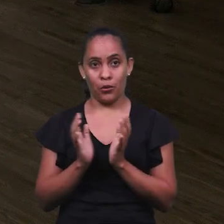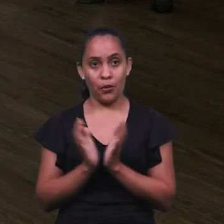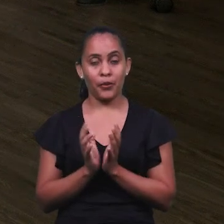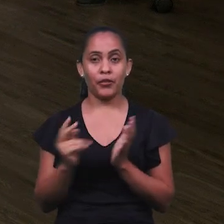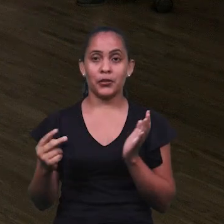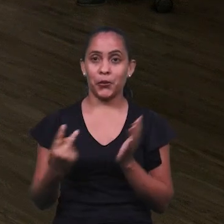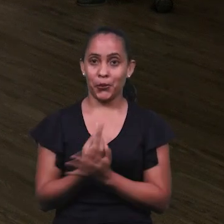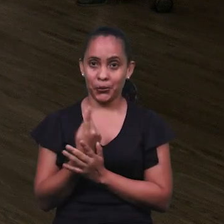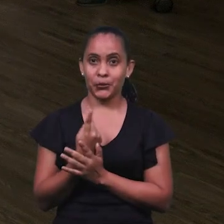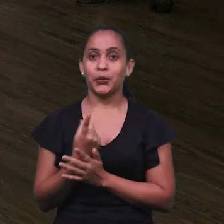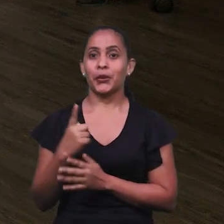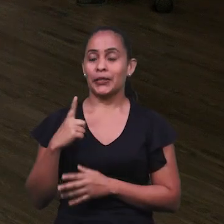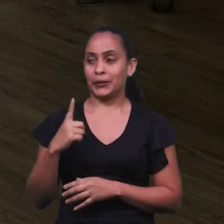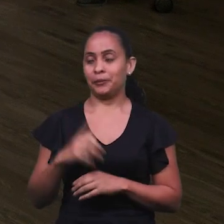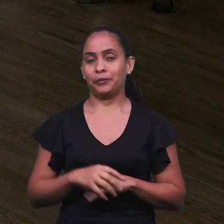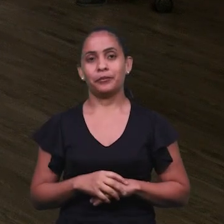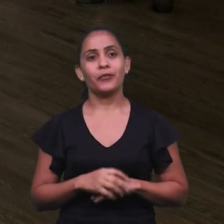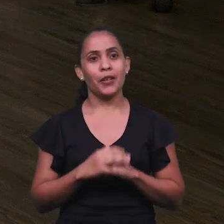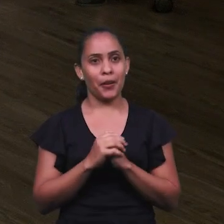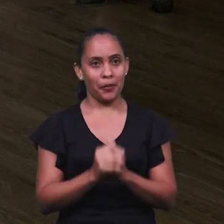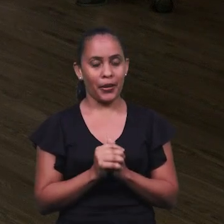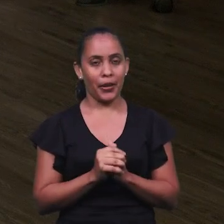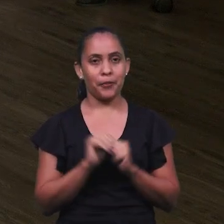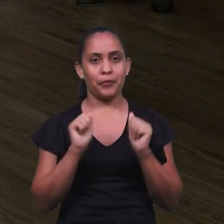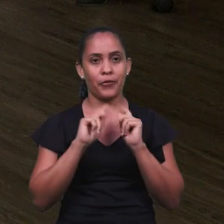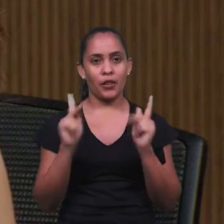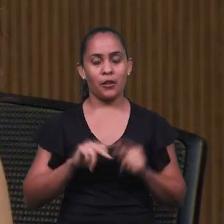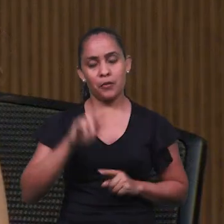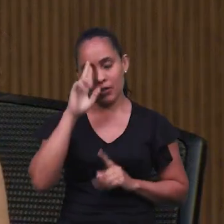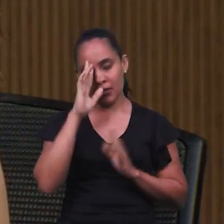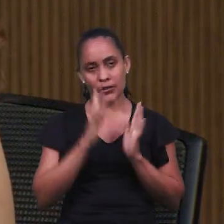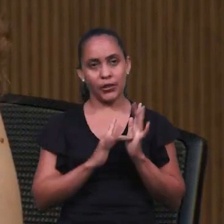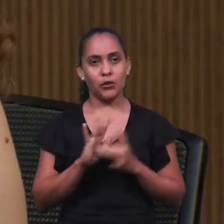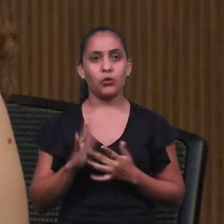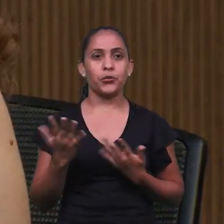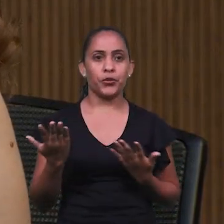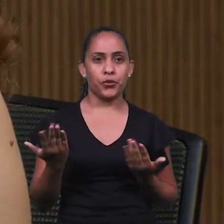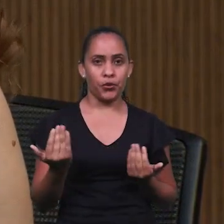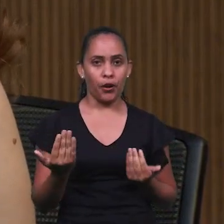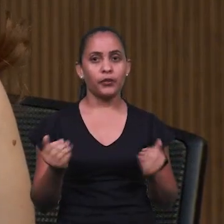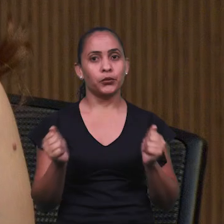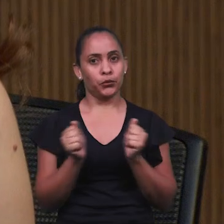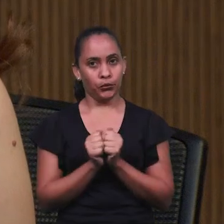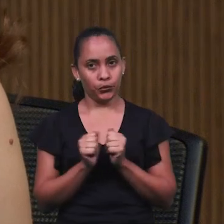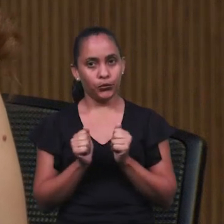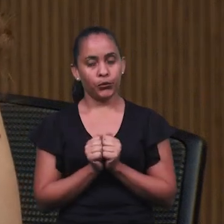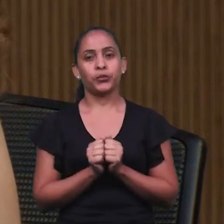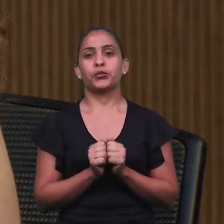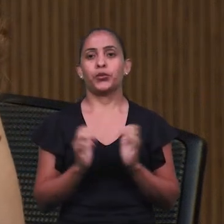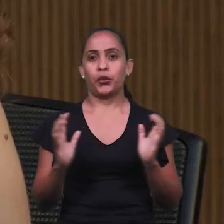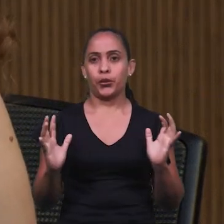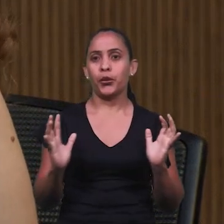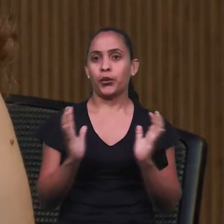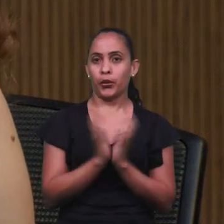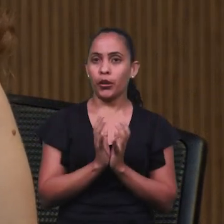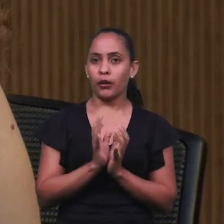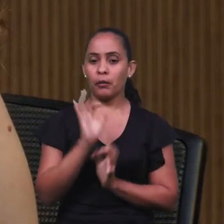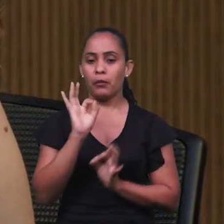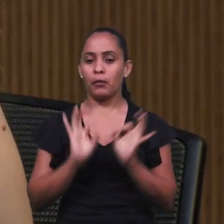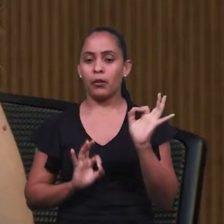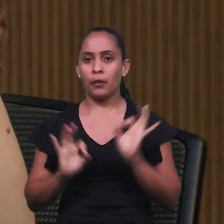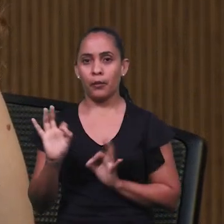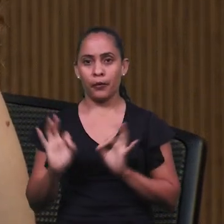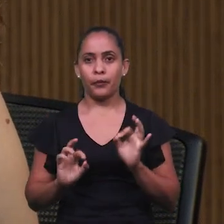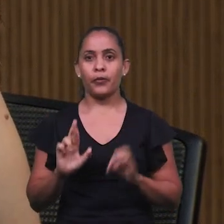equipe que faz isso aqui acontecer, que carrega o piano desse programa? Amém, Pai do Senhor. Pastor Josias, os jovens que fazem parte da equipe que